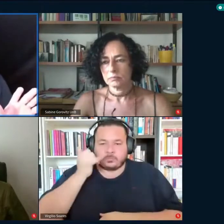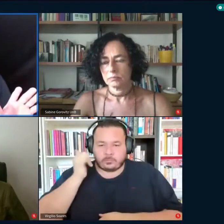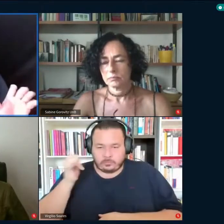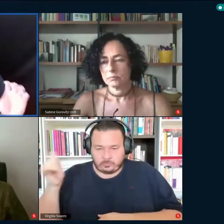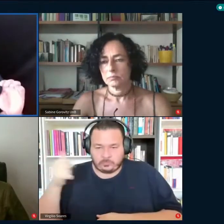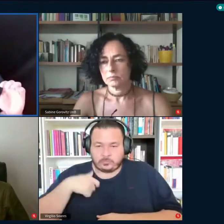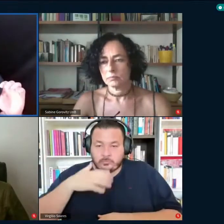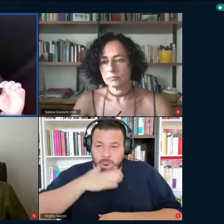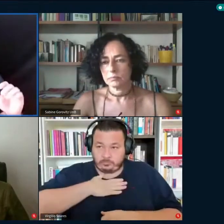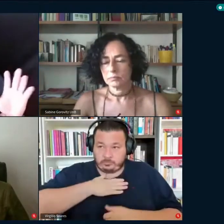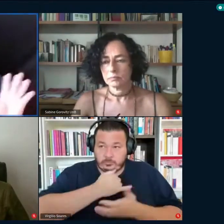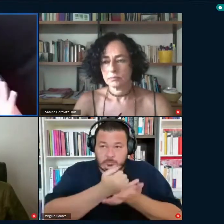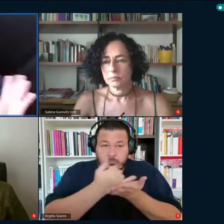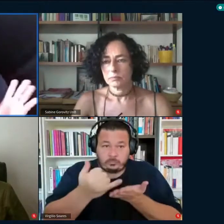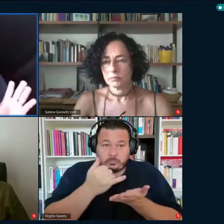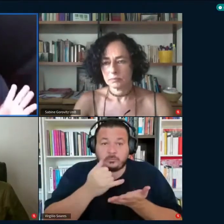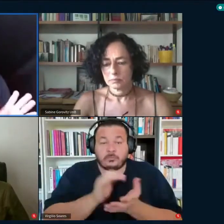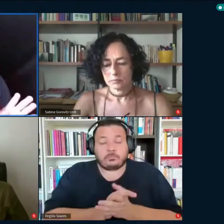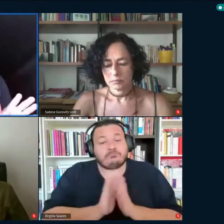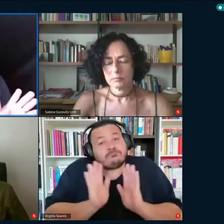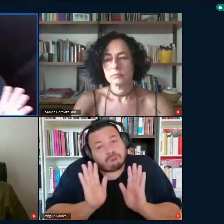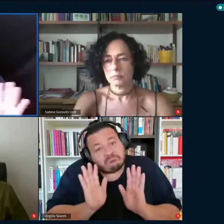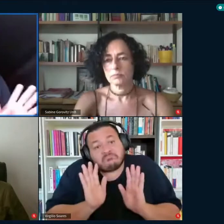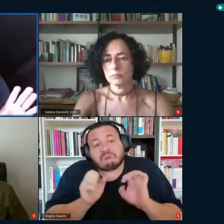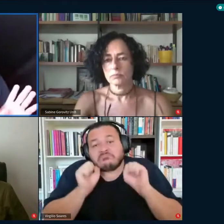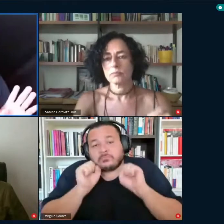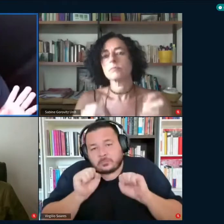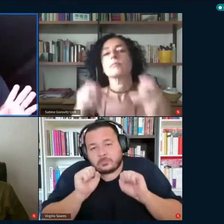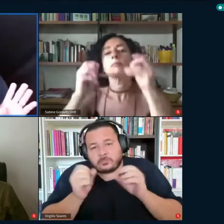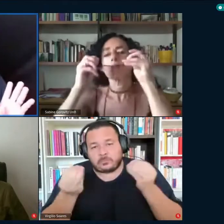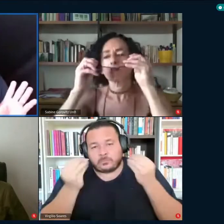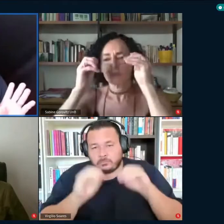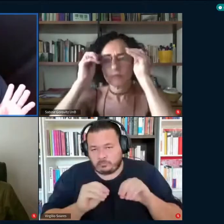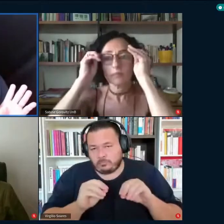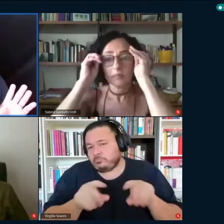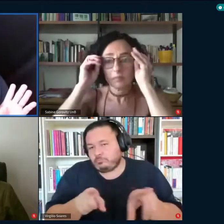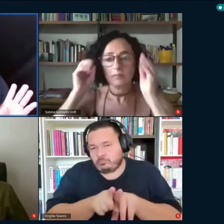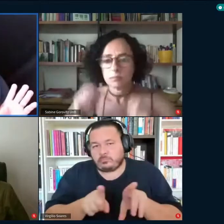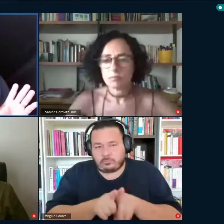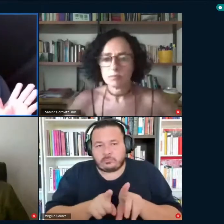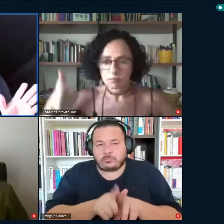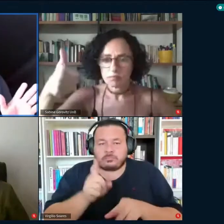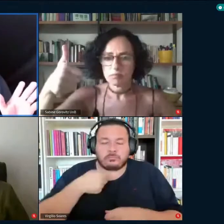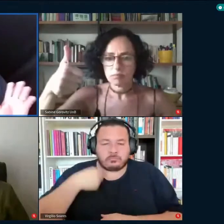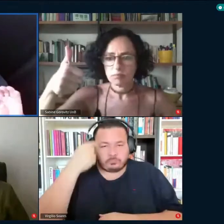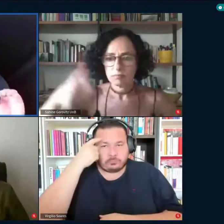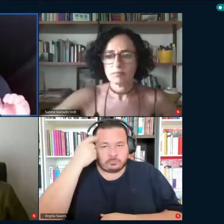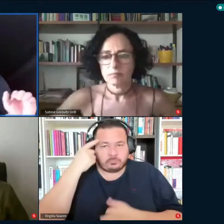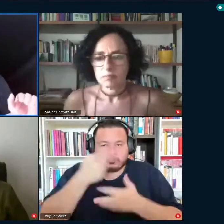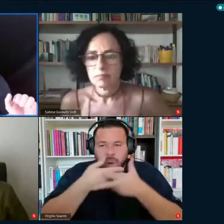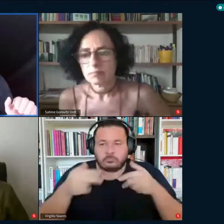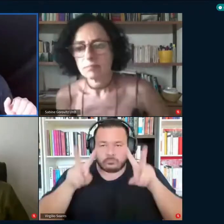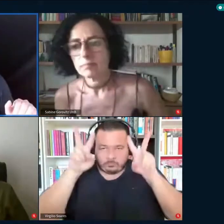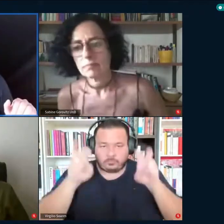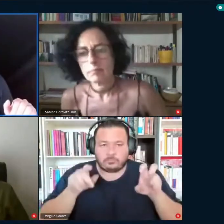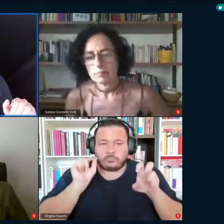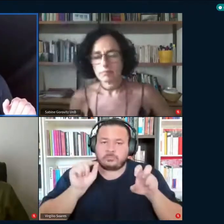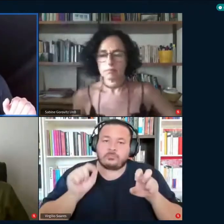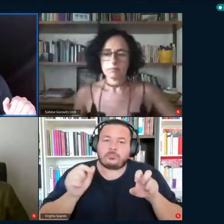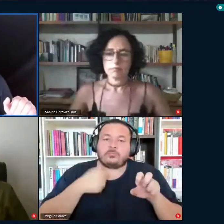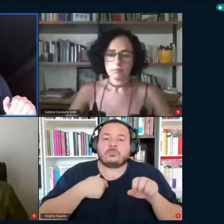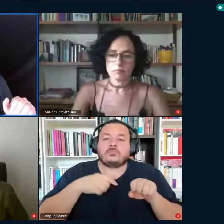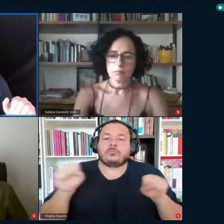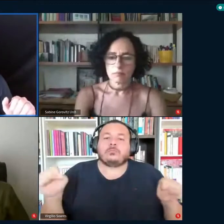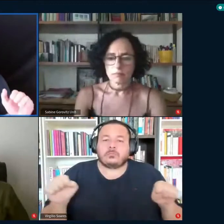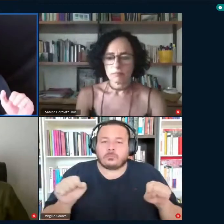da minha introdução. Mas se eu posso fazer numa boa também, alguma reflexão em relação a essa questão de